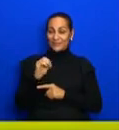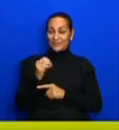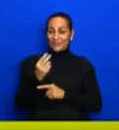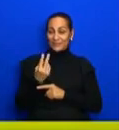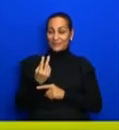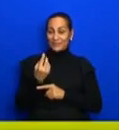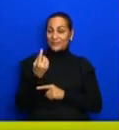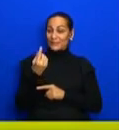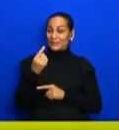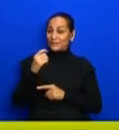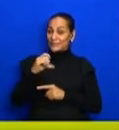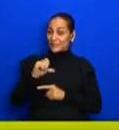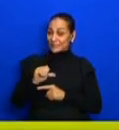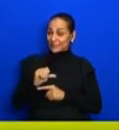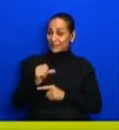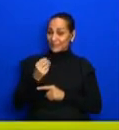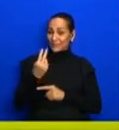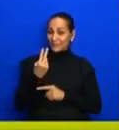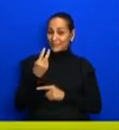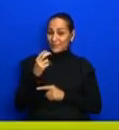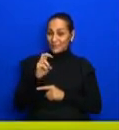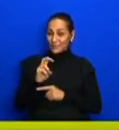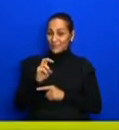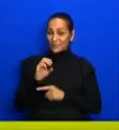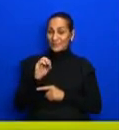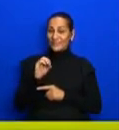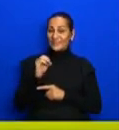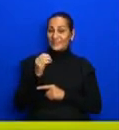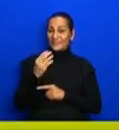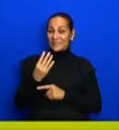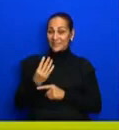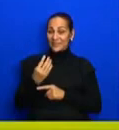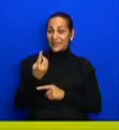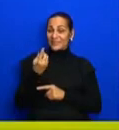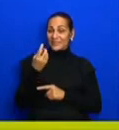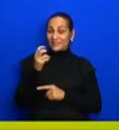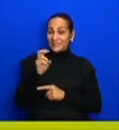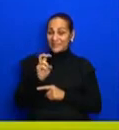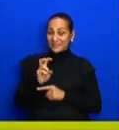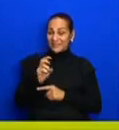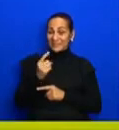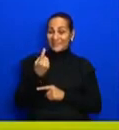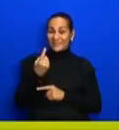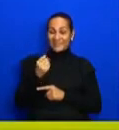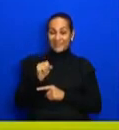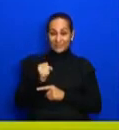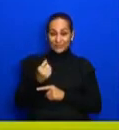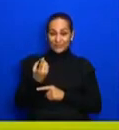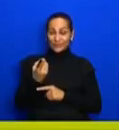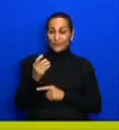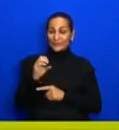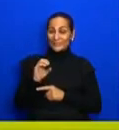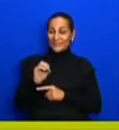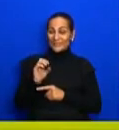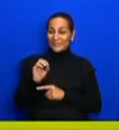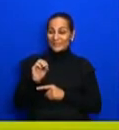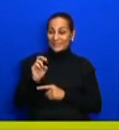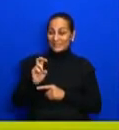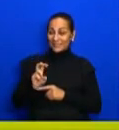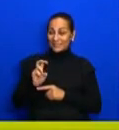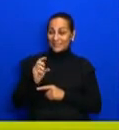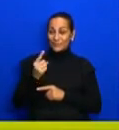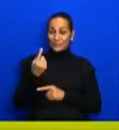03, 02, 19, 25, 04, 15, 18,